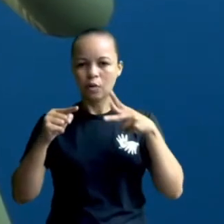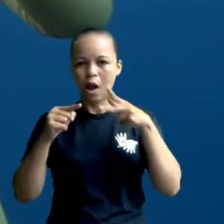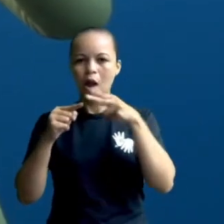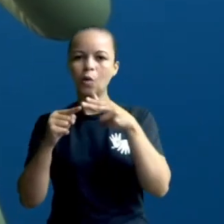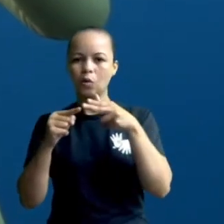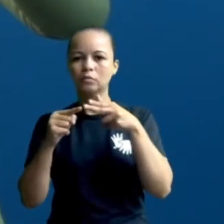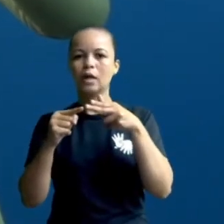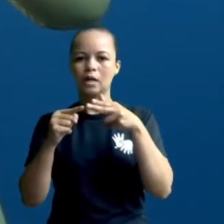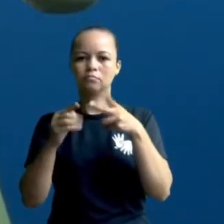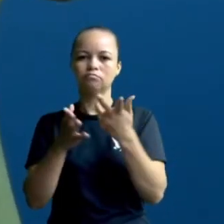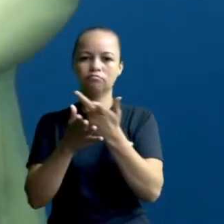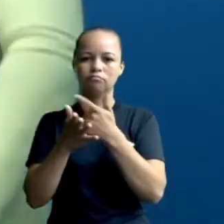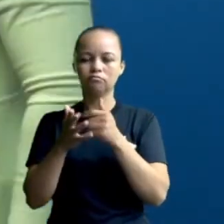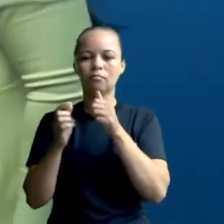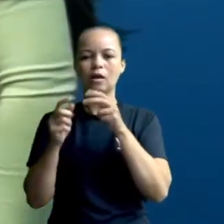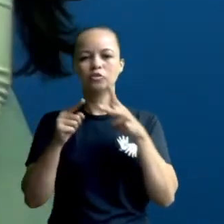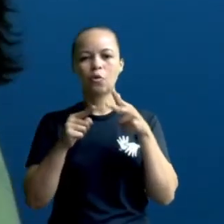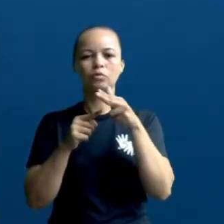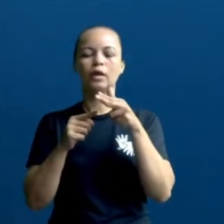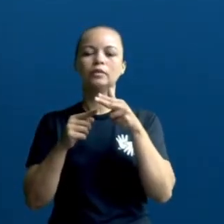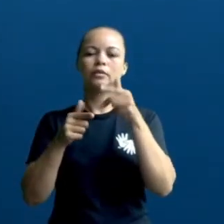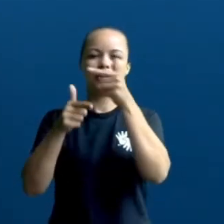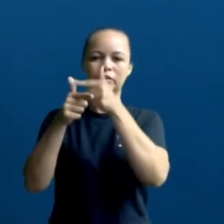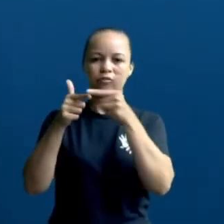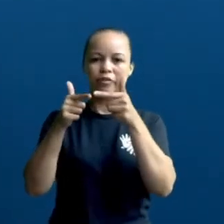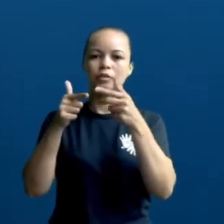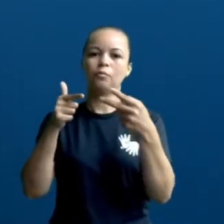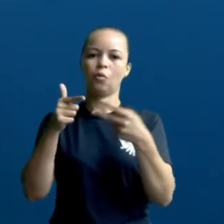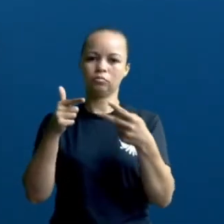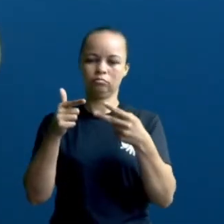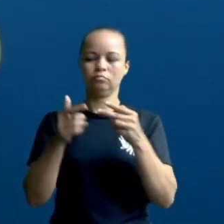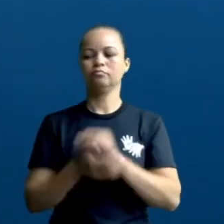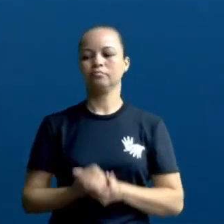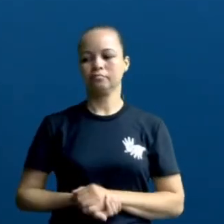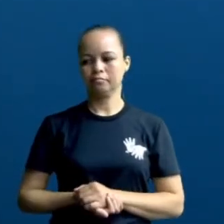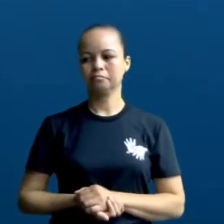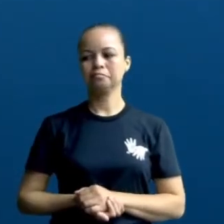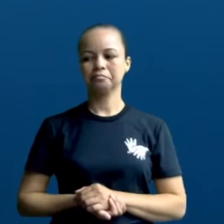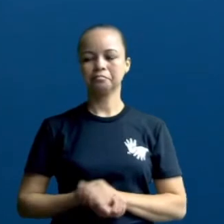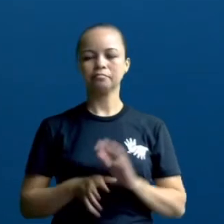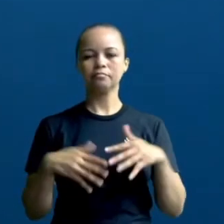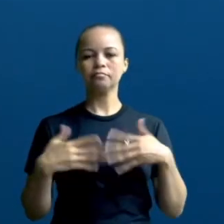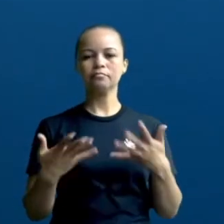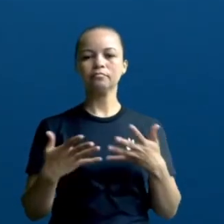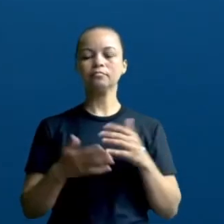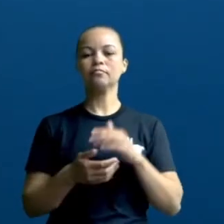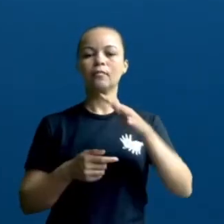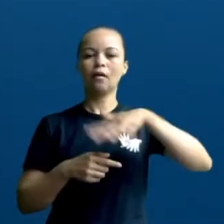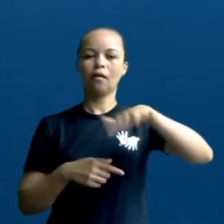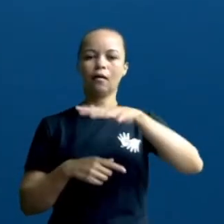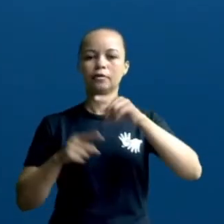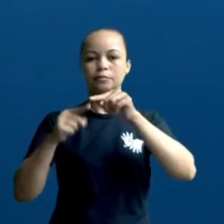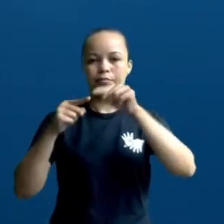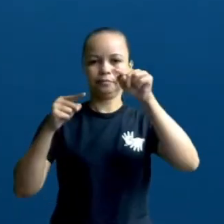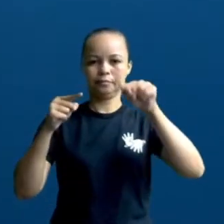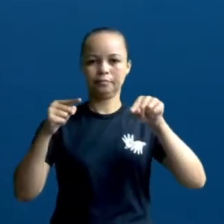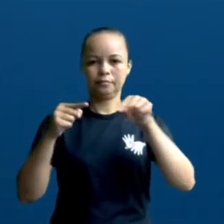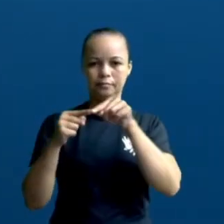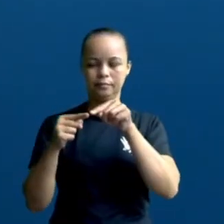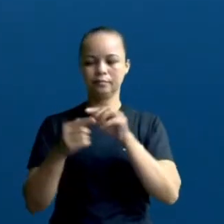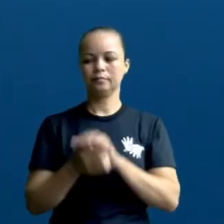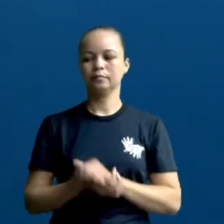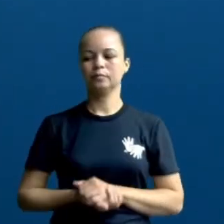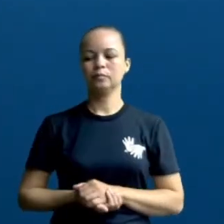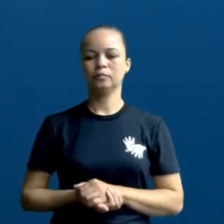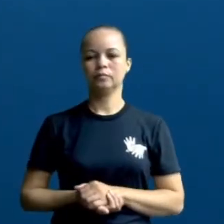eu divido por 2, tá? Então, vamos lá. Olha aqui a área do triângulo. Então, a